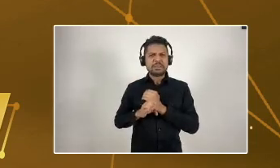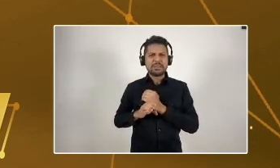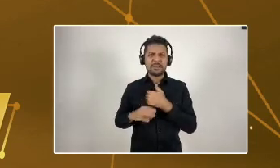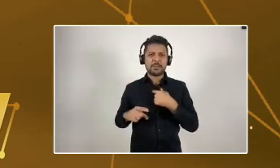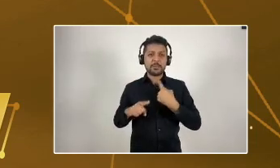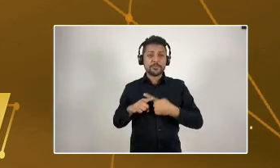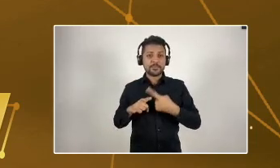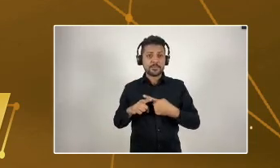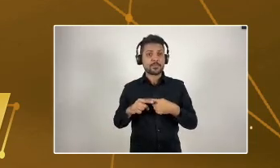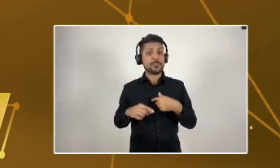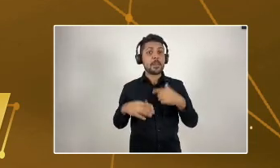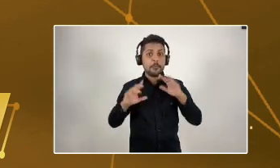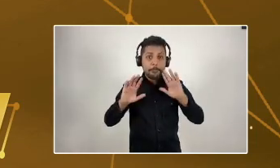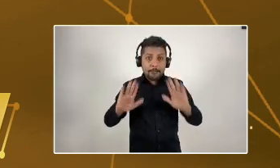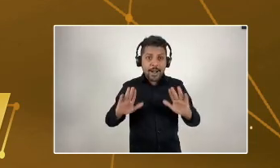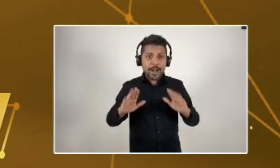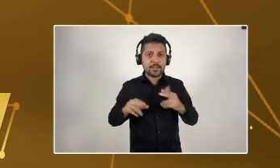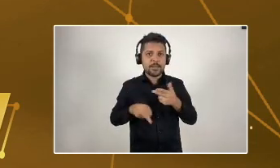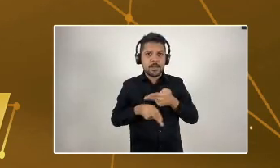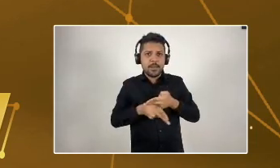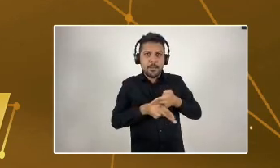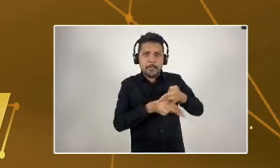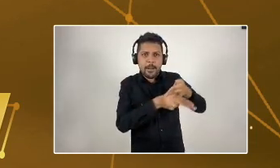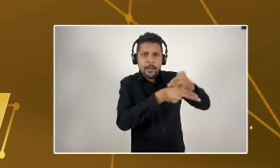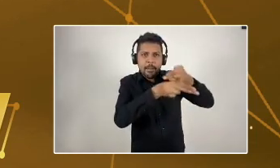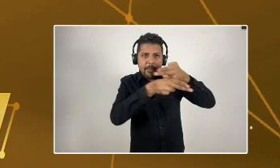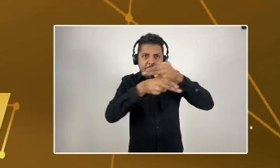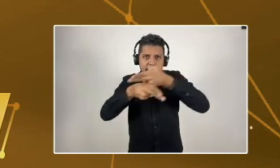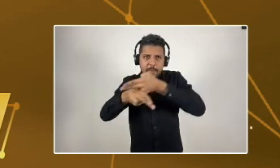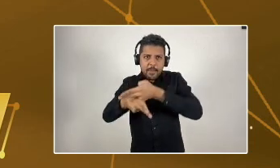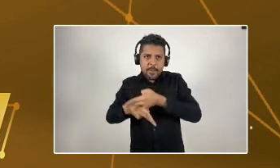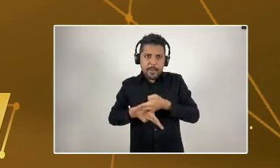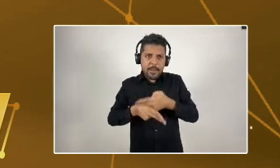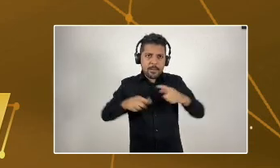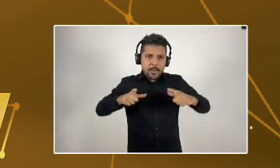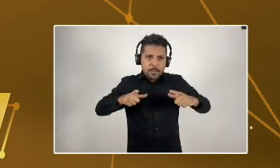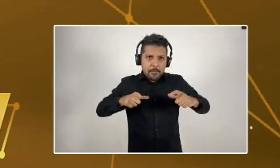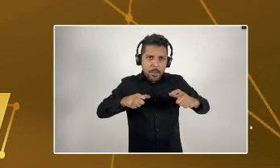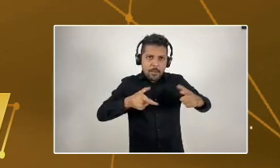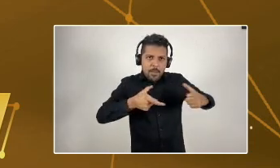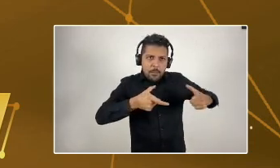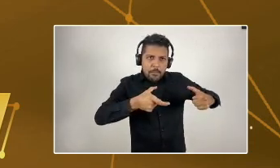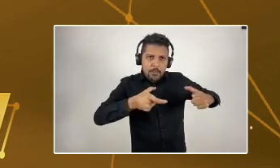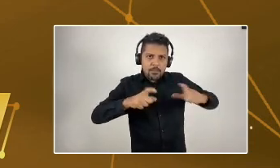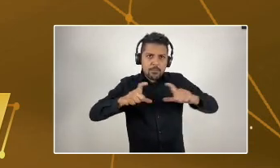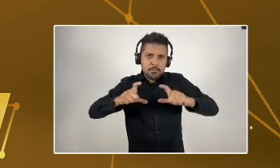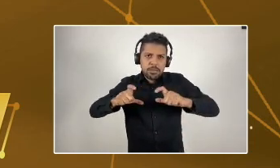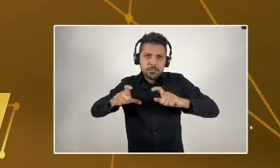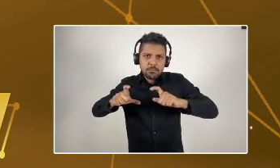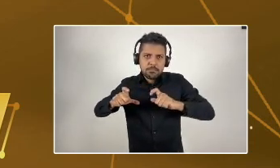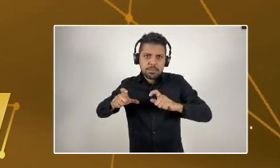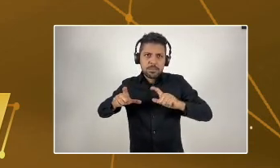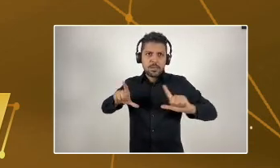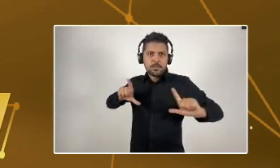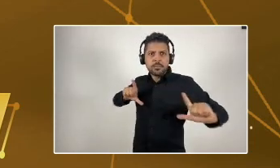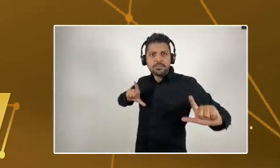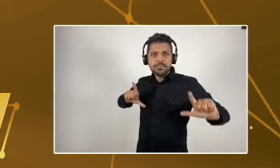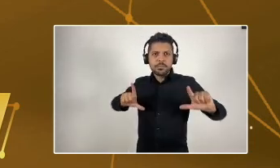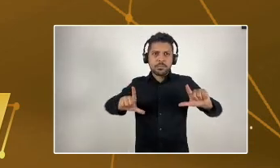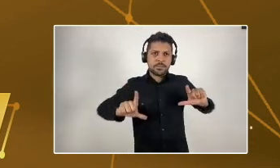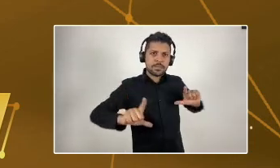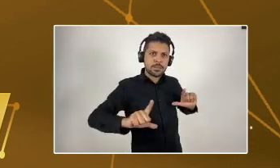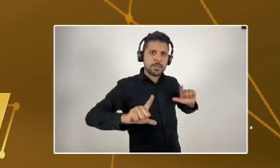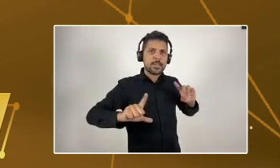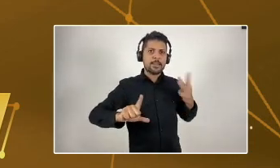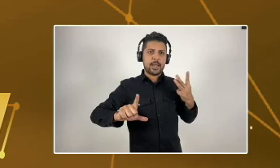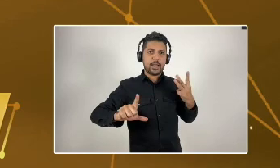a precisão da interpretação e ela traz, de fato, a melhoria. É uma tecnologia que eu não diria que é